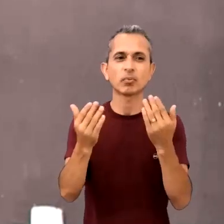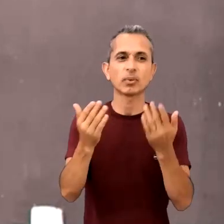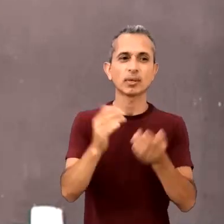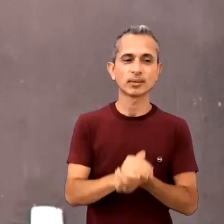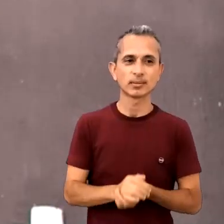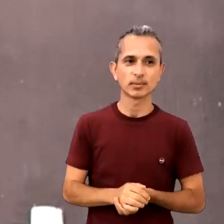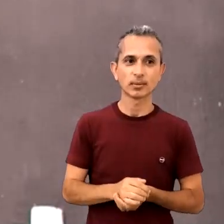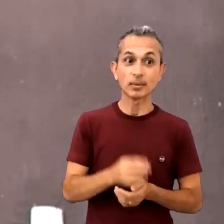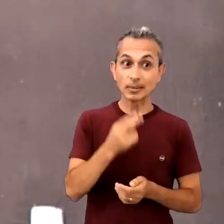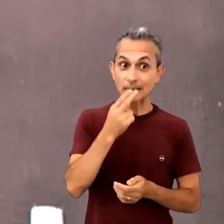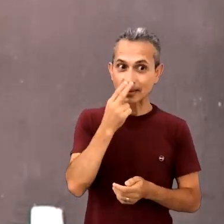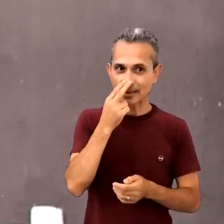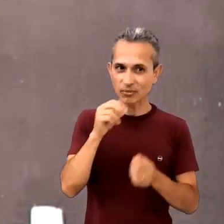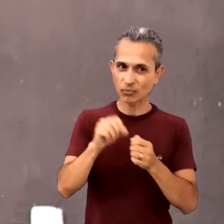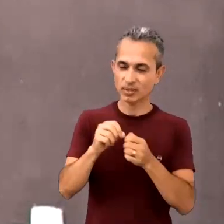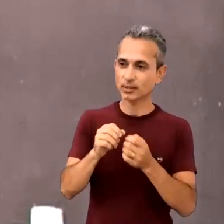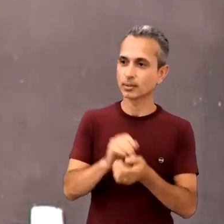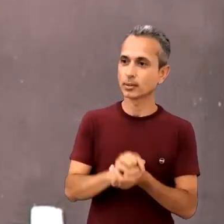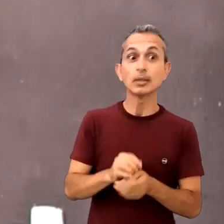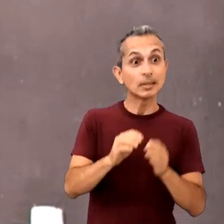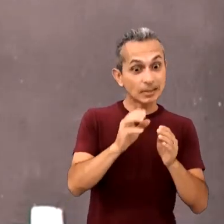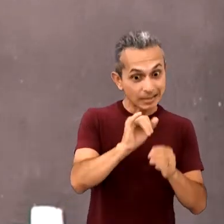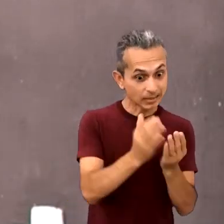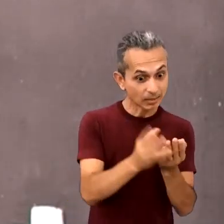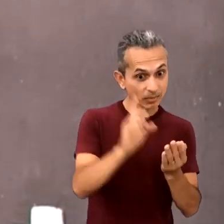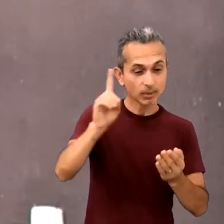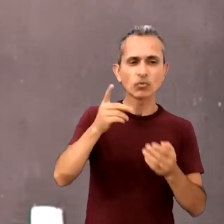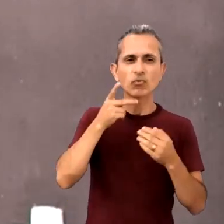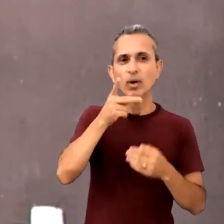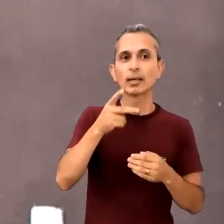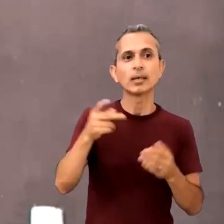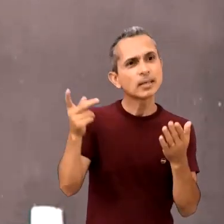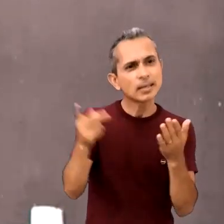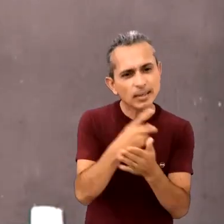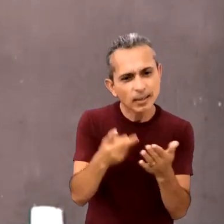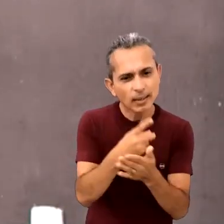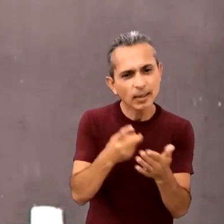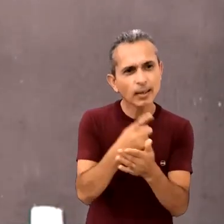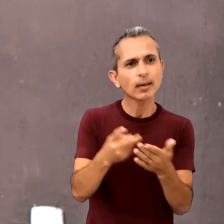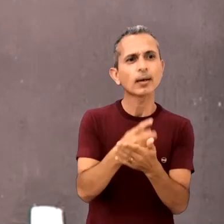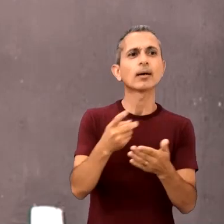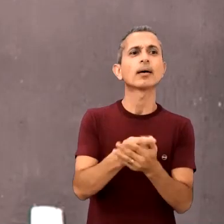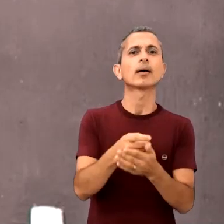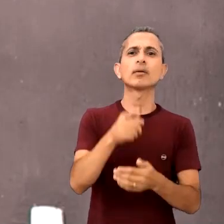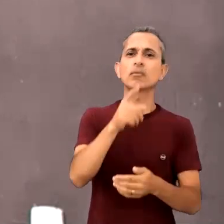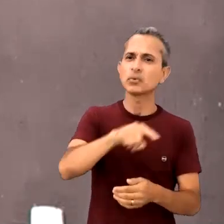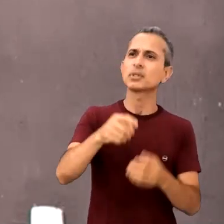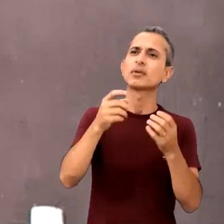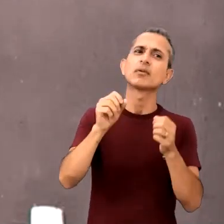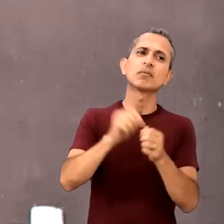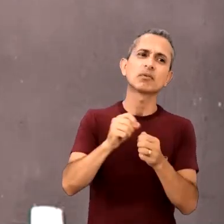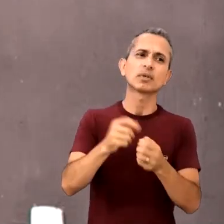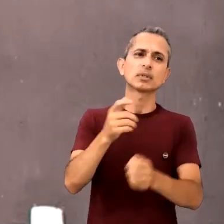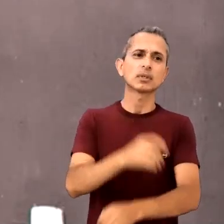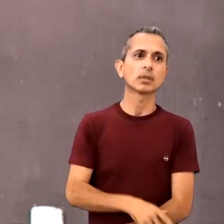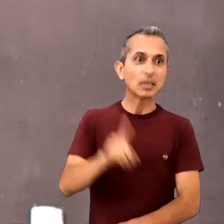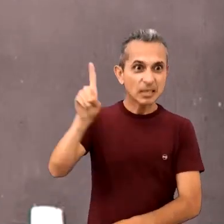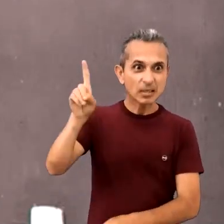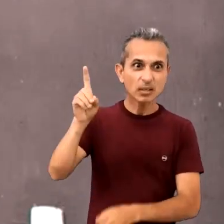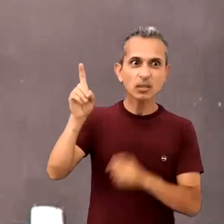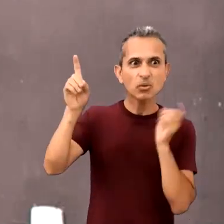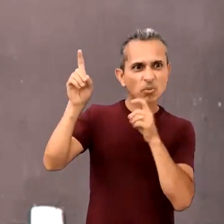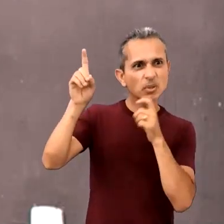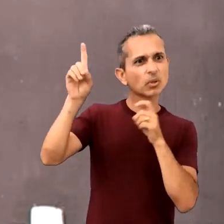Se a Bíblia diz que vai dar errado, por que é que tu vai e quer que dê certo? Deus é mentiroso, por acaso? Deus